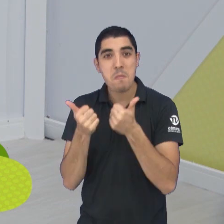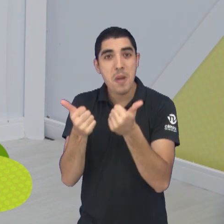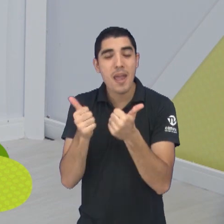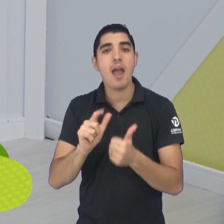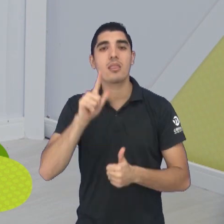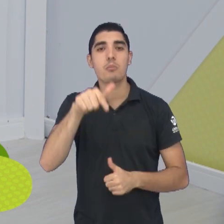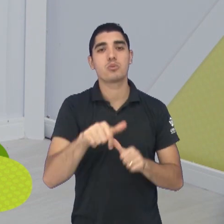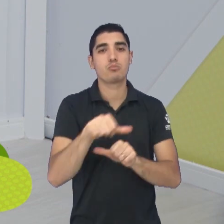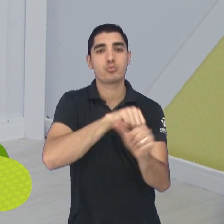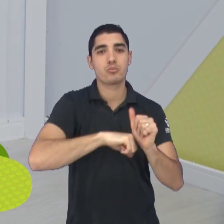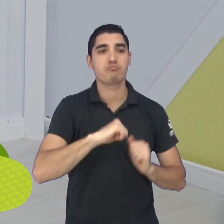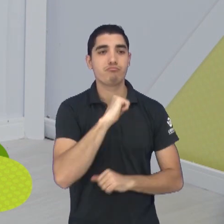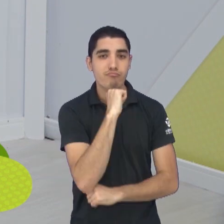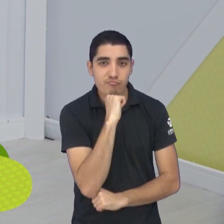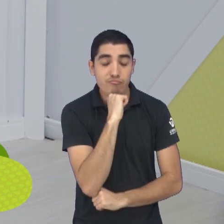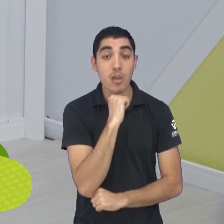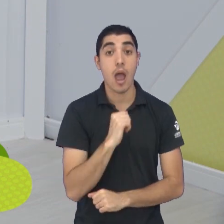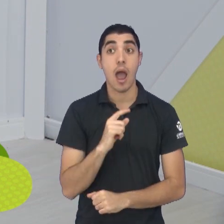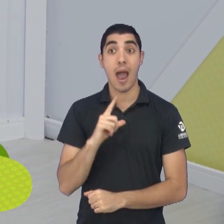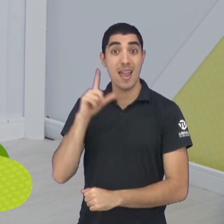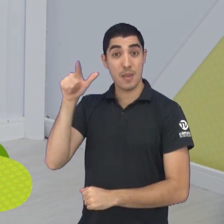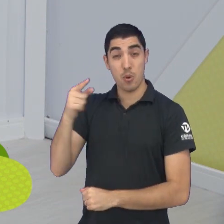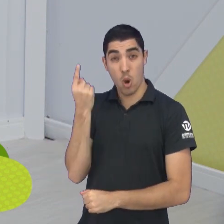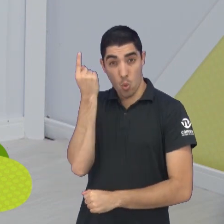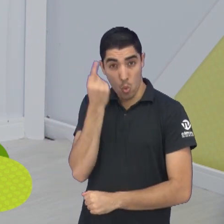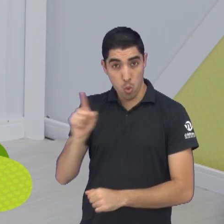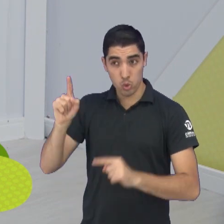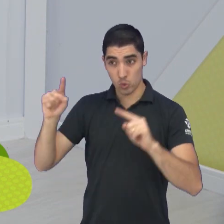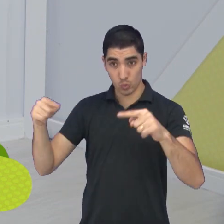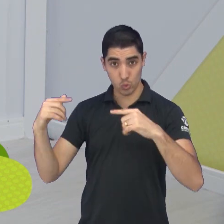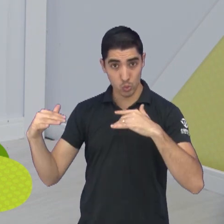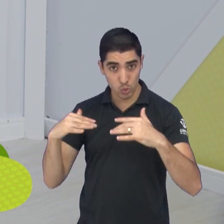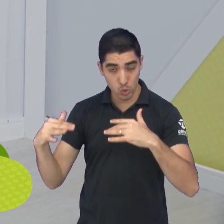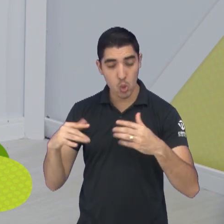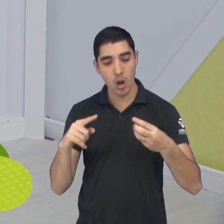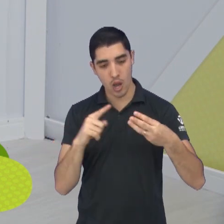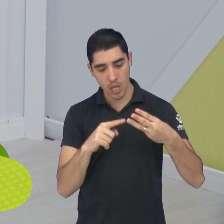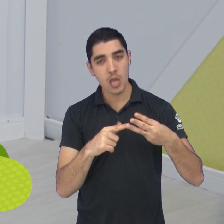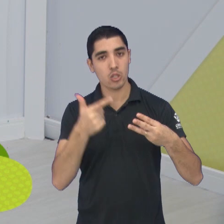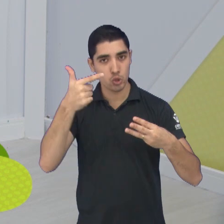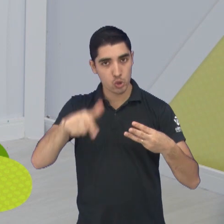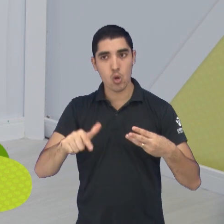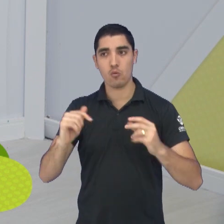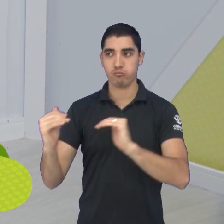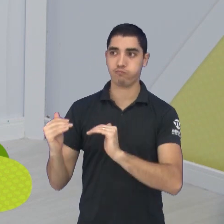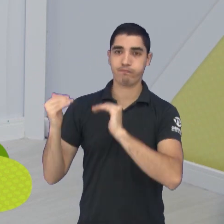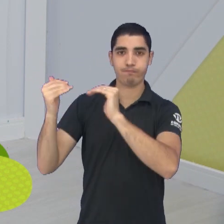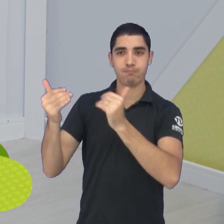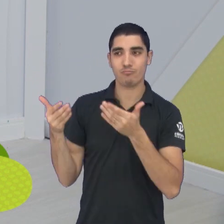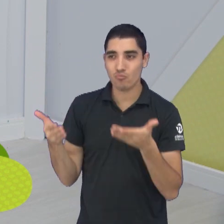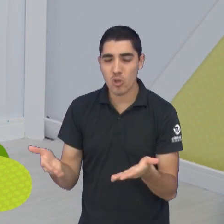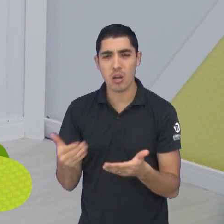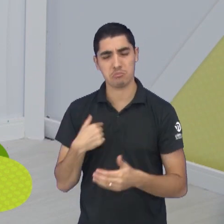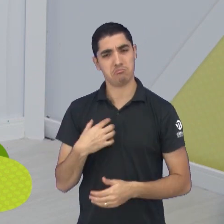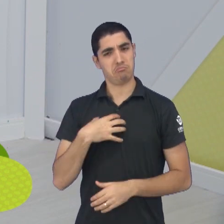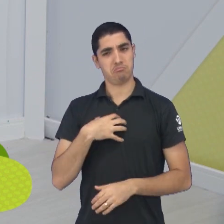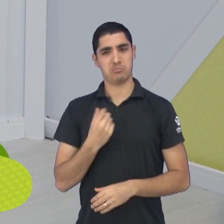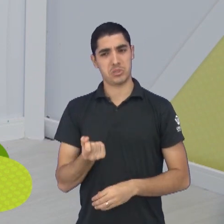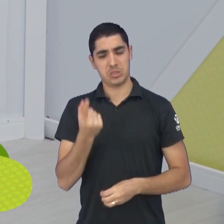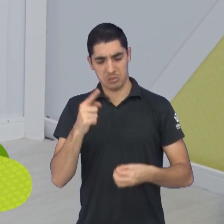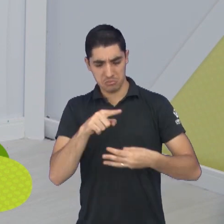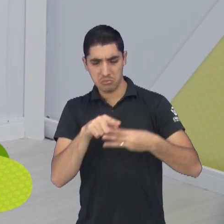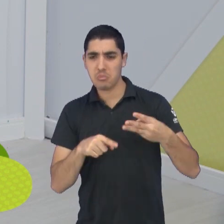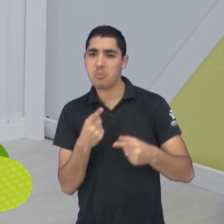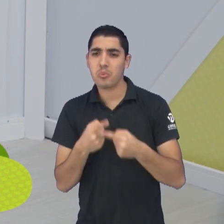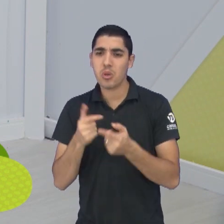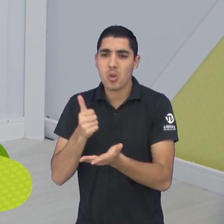só na última partida, por uma mudança técnica e tática do Ricardo Costa, voltou a ser titular. Então, causa até estranheza porque contratos tão longos